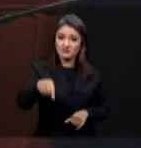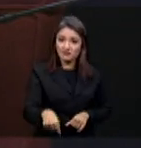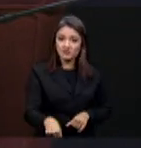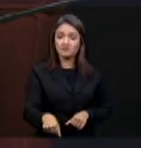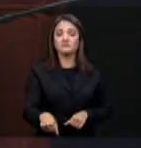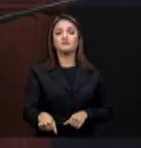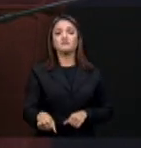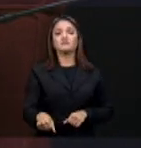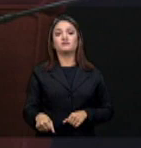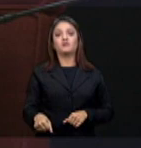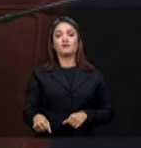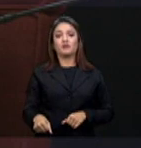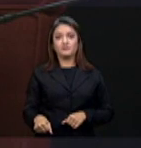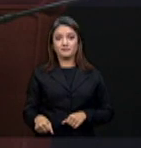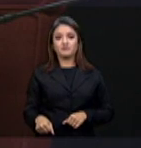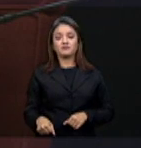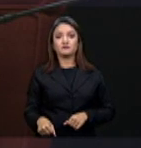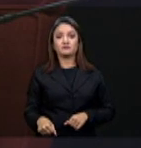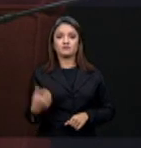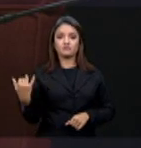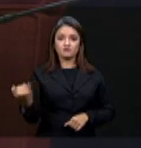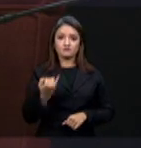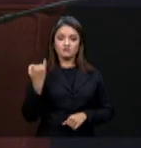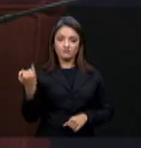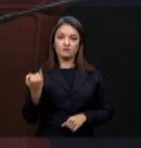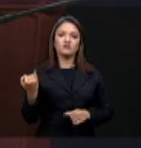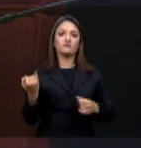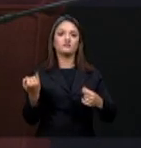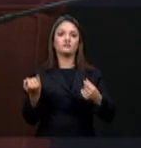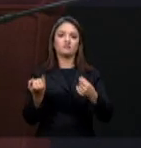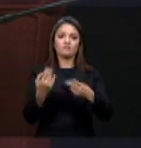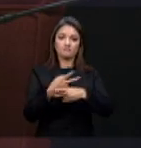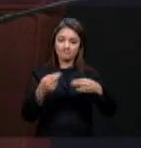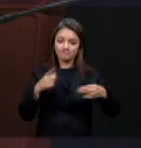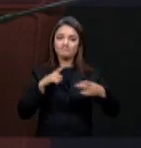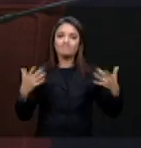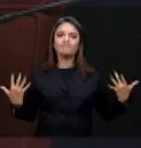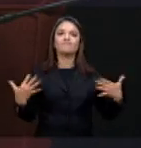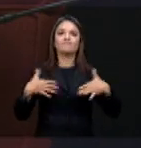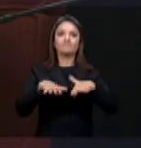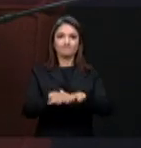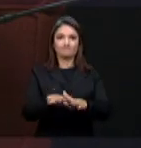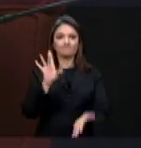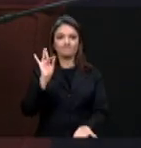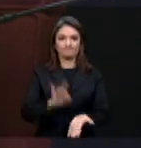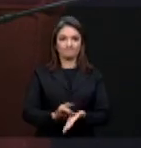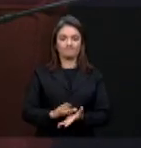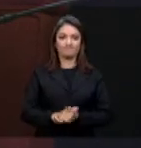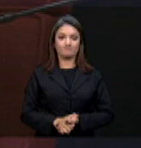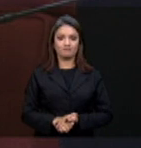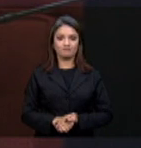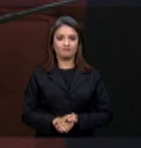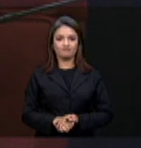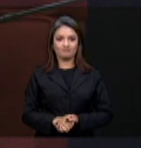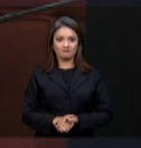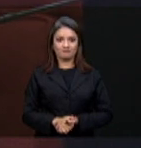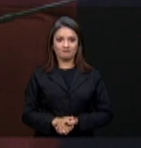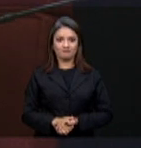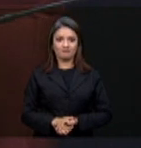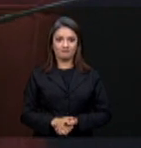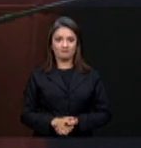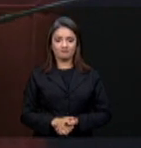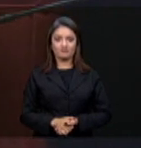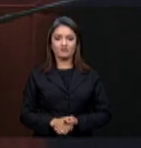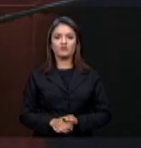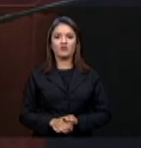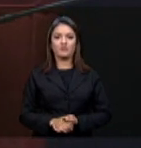fazer com que a mudança aconteça e com que as coisas se tornem mais inclusivas nessa semana agora essa mesma semana